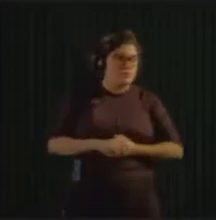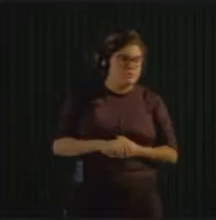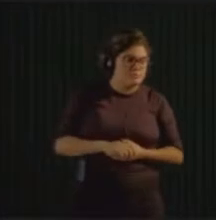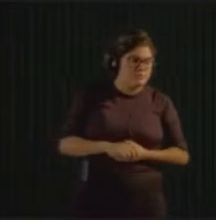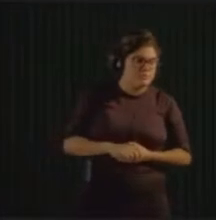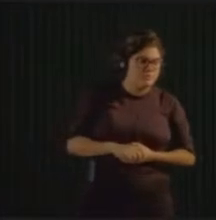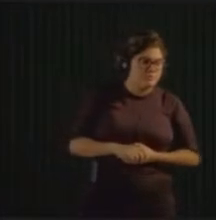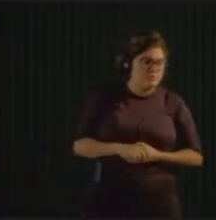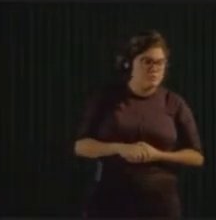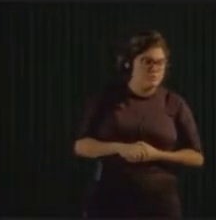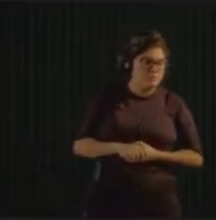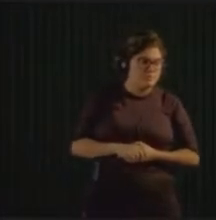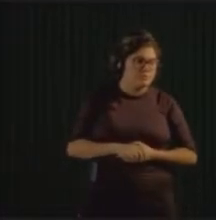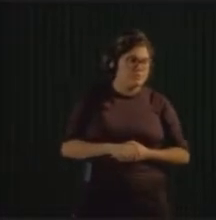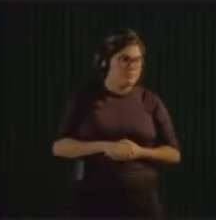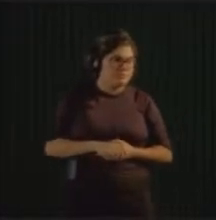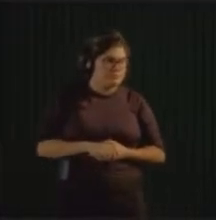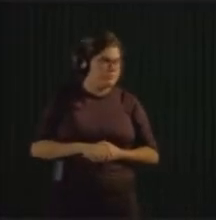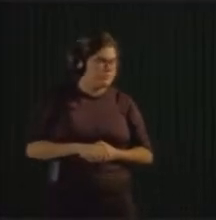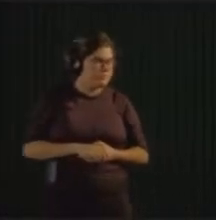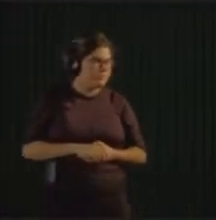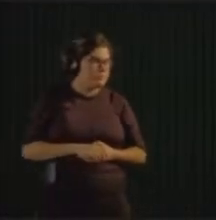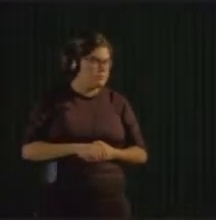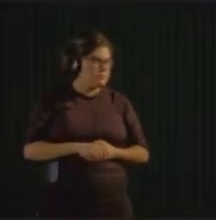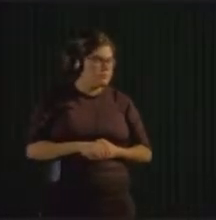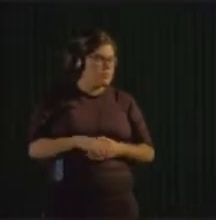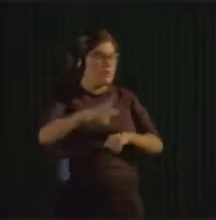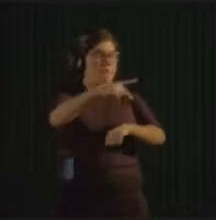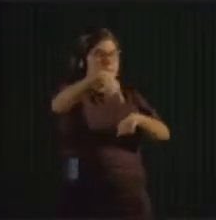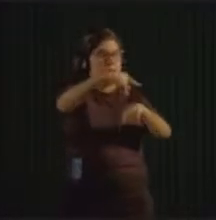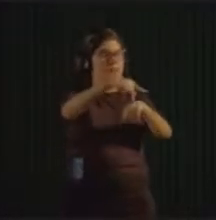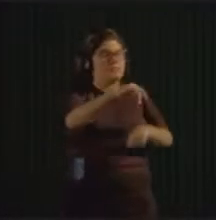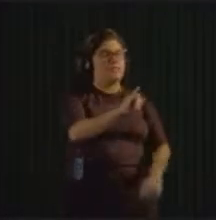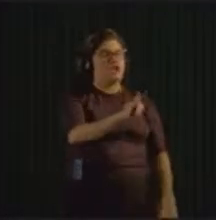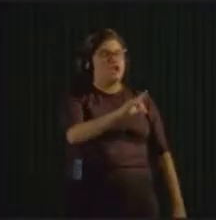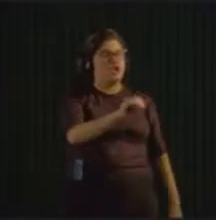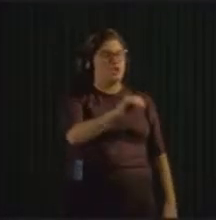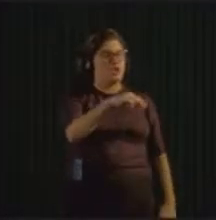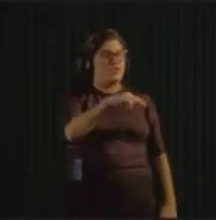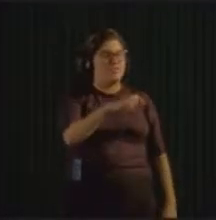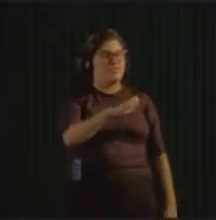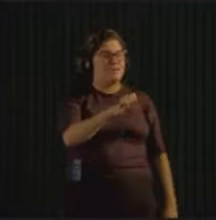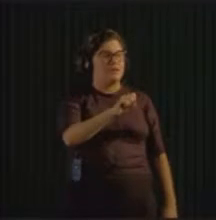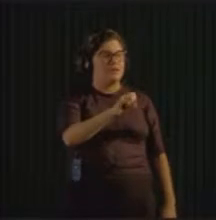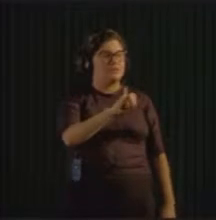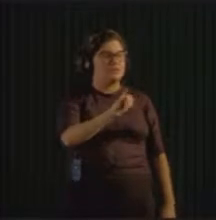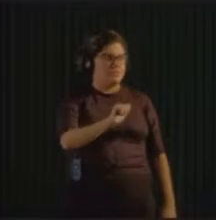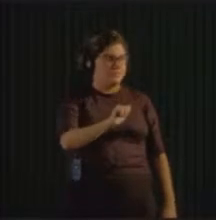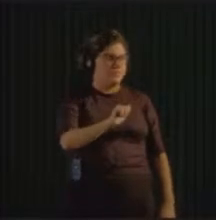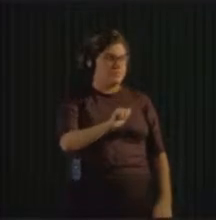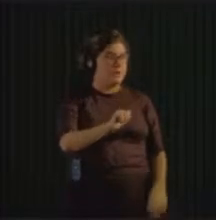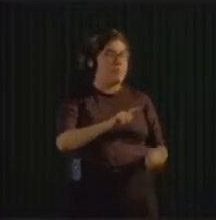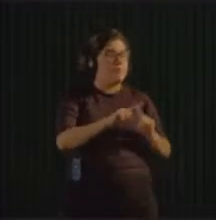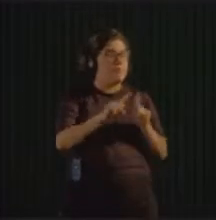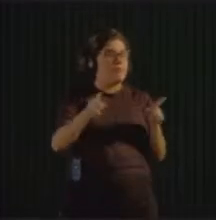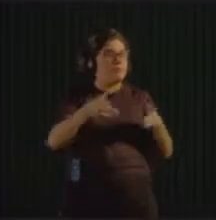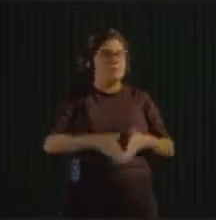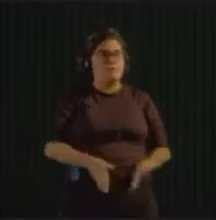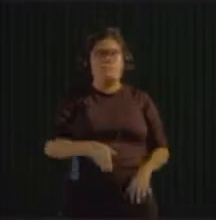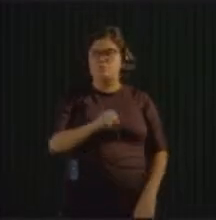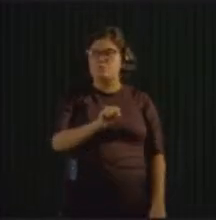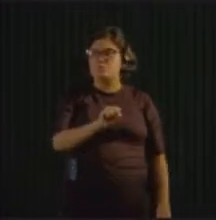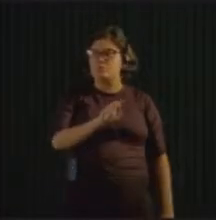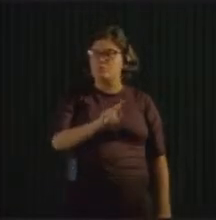Não inteligente espécie vai destruir seu ambiente, mas nós estamos fazendo isso, não é emergência, como muitas pessoas dizem,